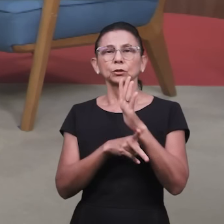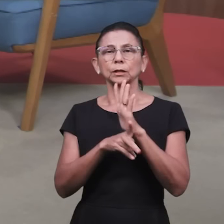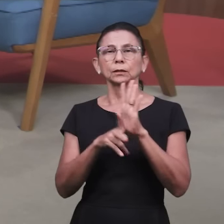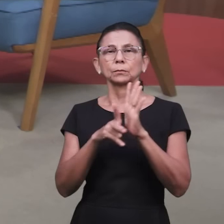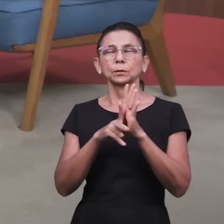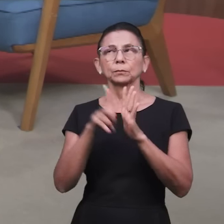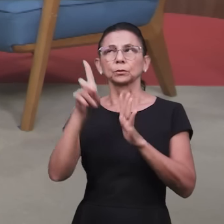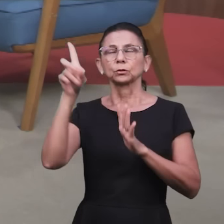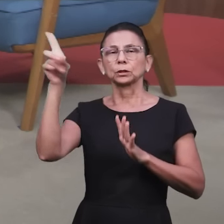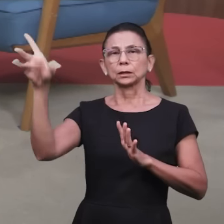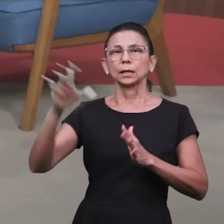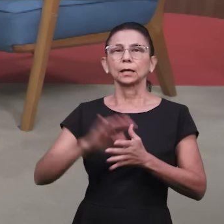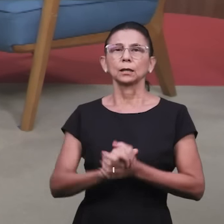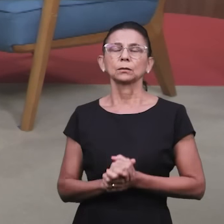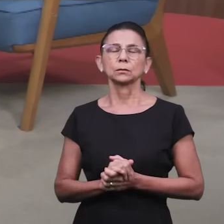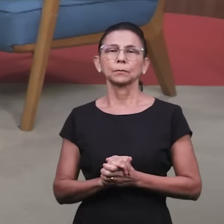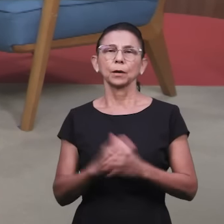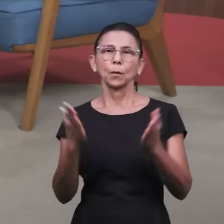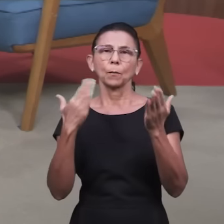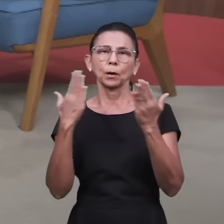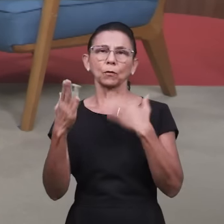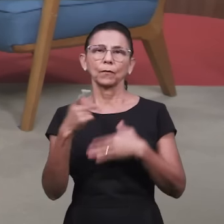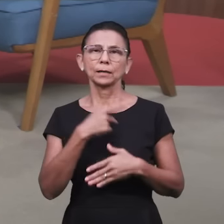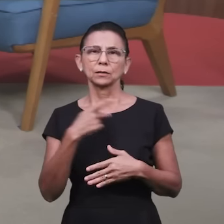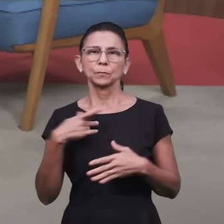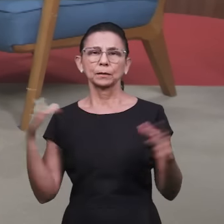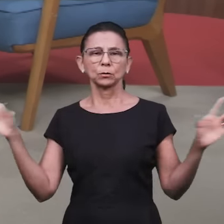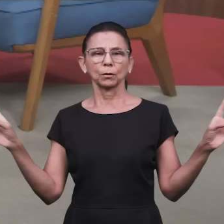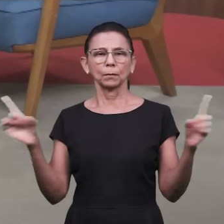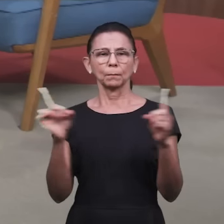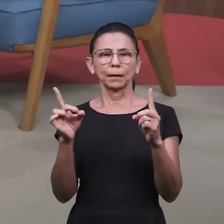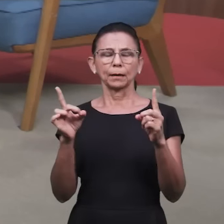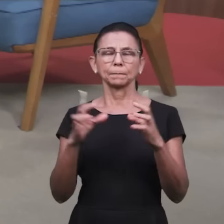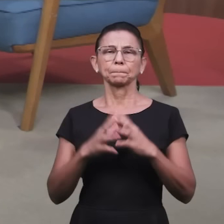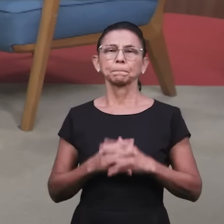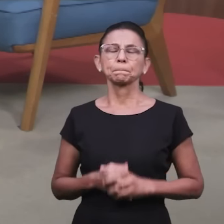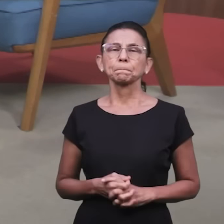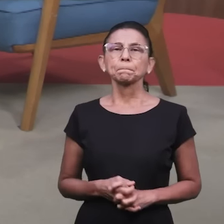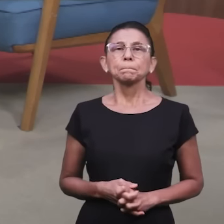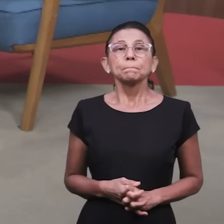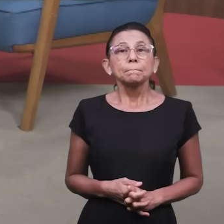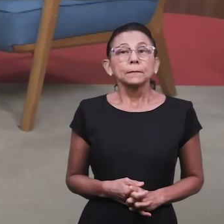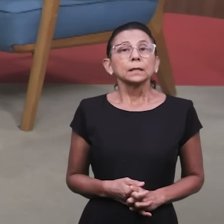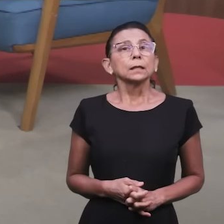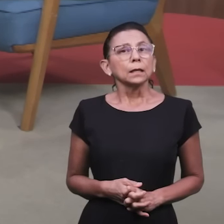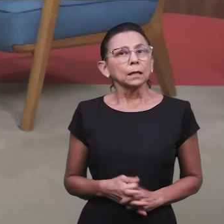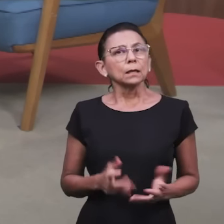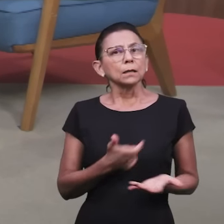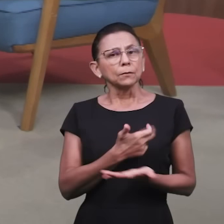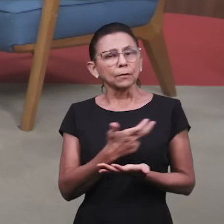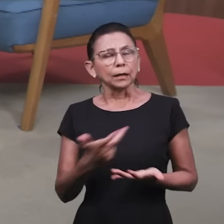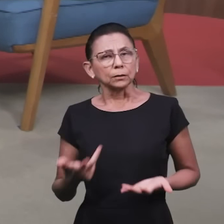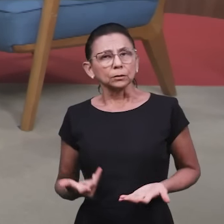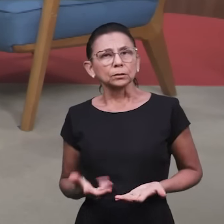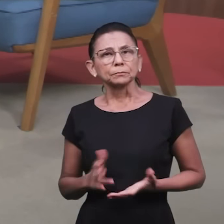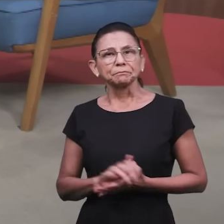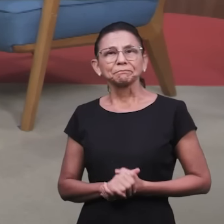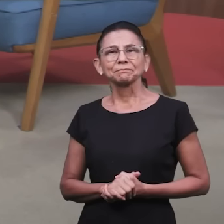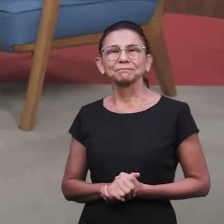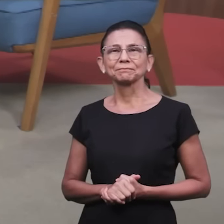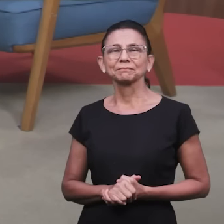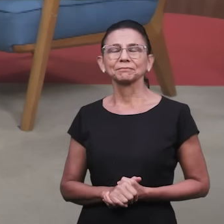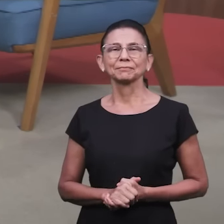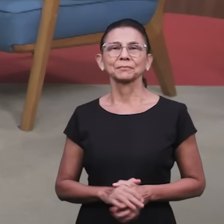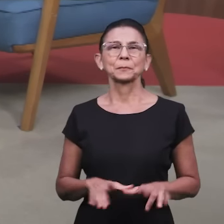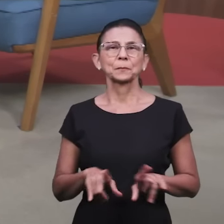para Pastor. Todos esses são conteúdos novos, estão disponíveis aqui no canal, além de muitos outros que você já está acostumado a ver aqui.